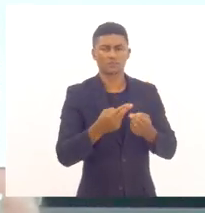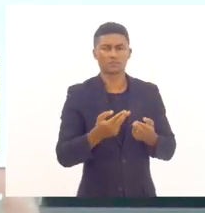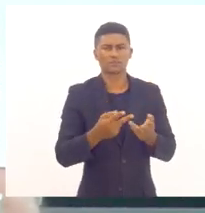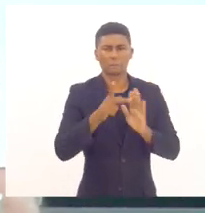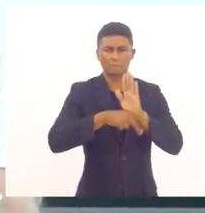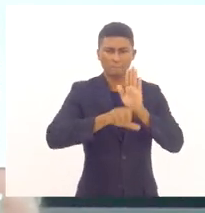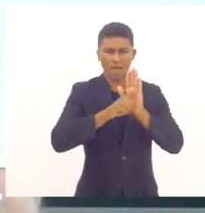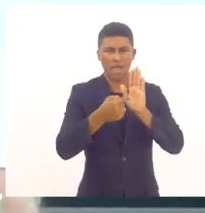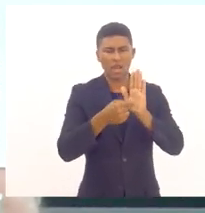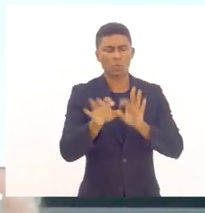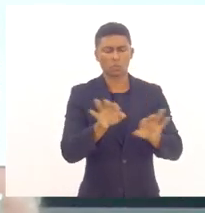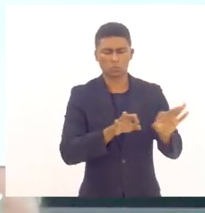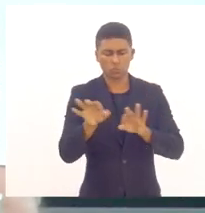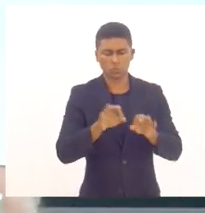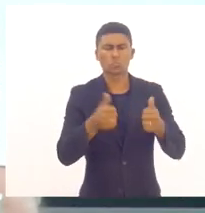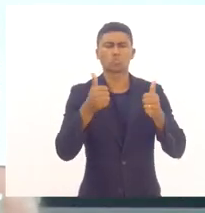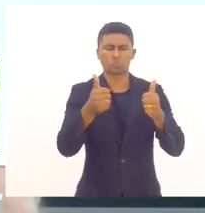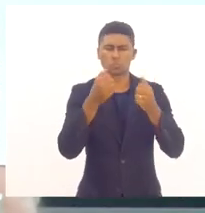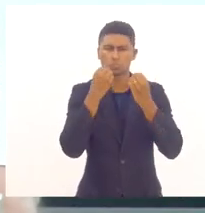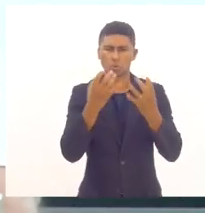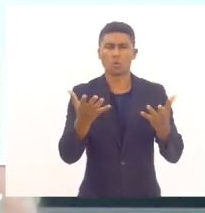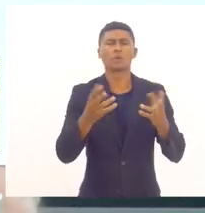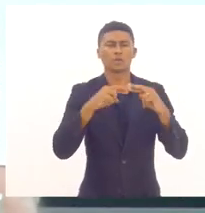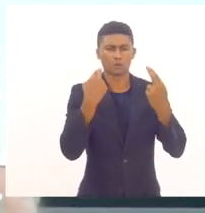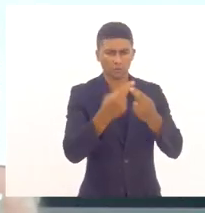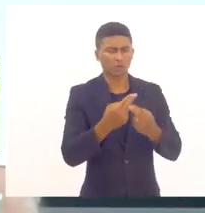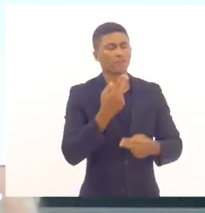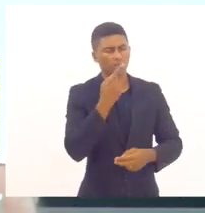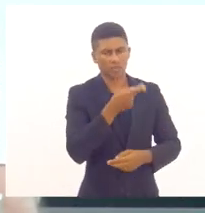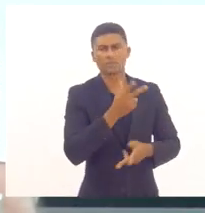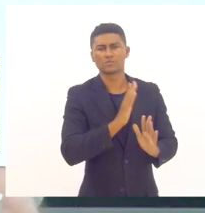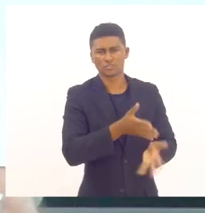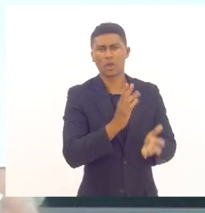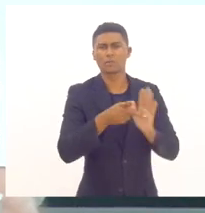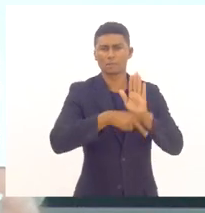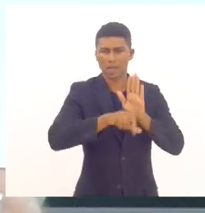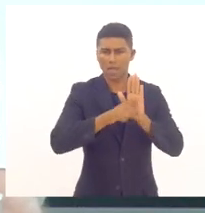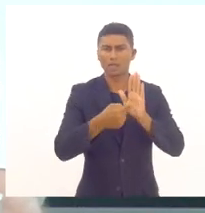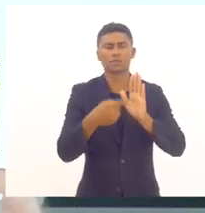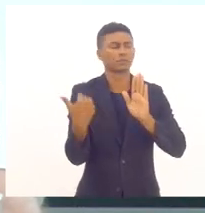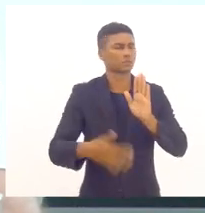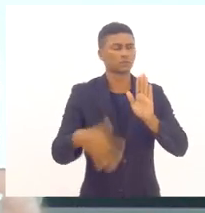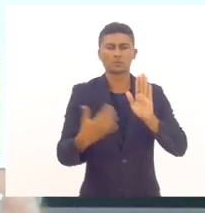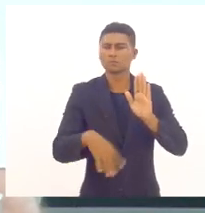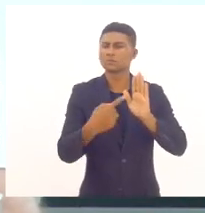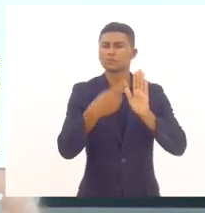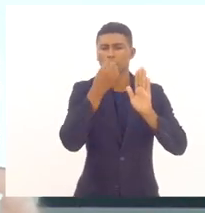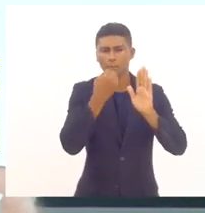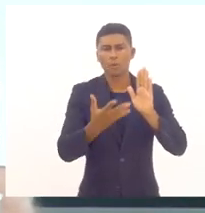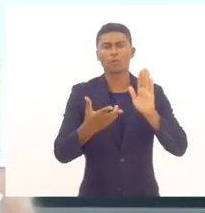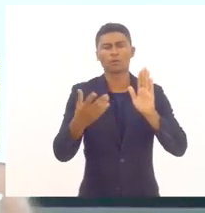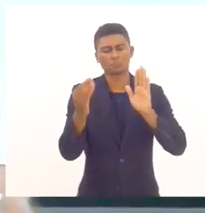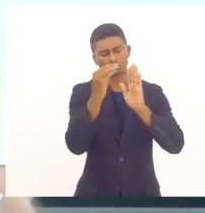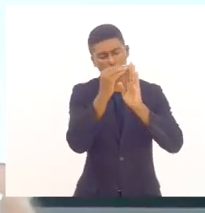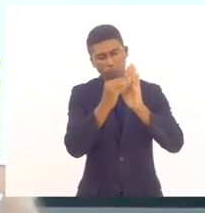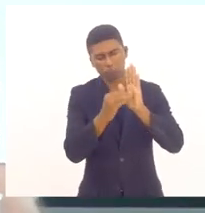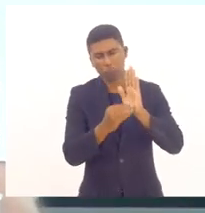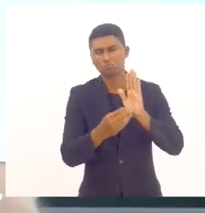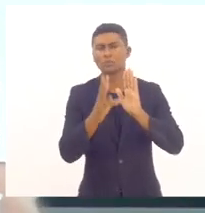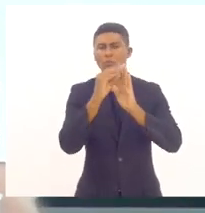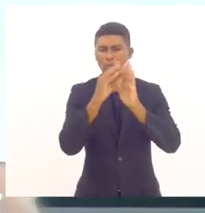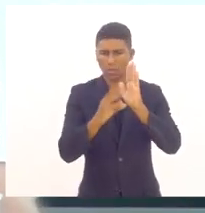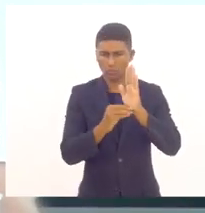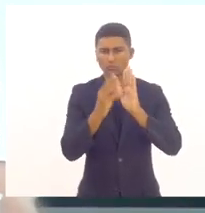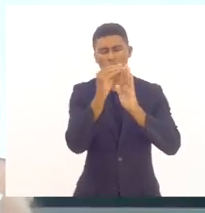bem elaborada. Eu falei na reunião e torno a dizer aqui, ela é muito bem elaborada. Tem bastante